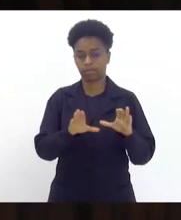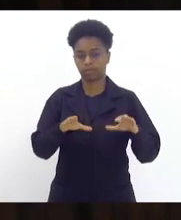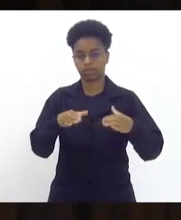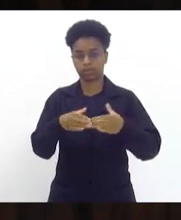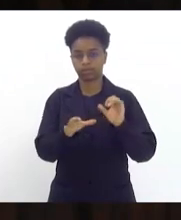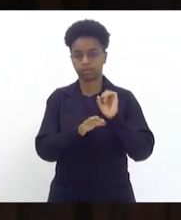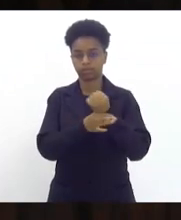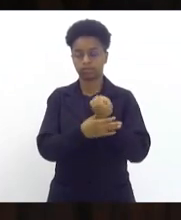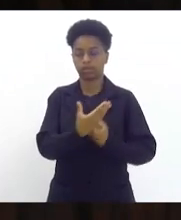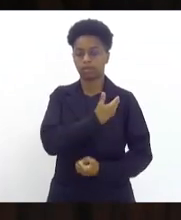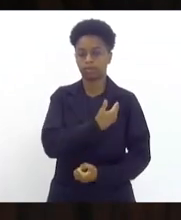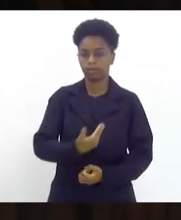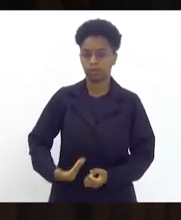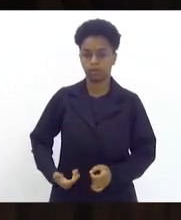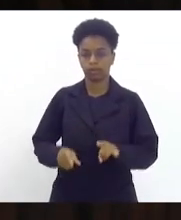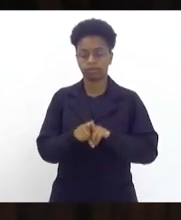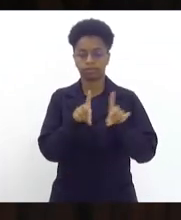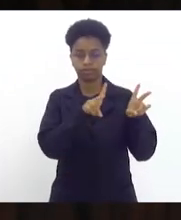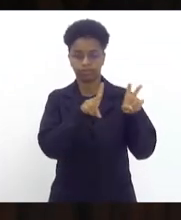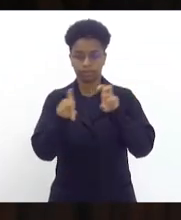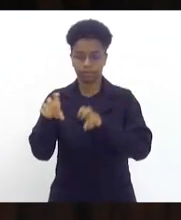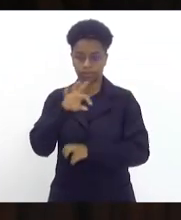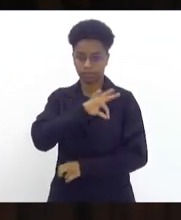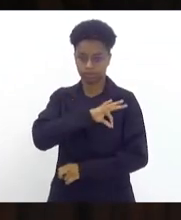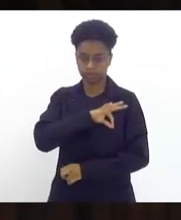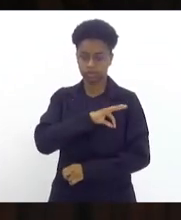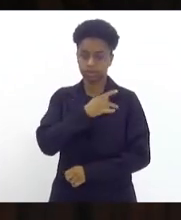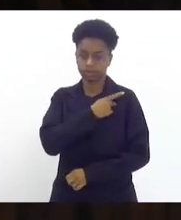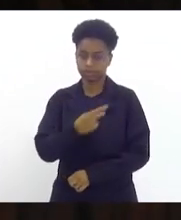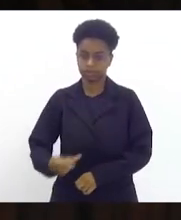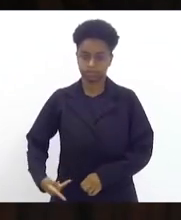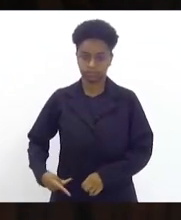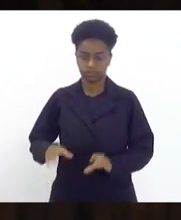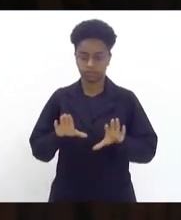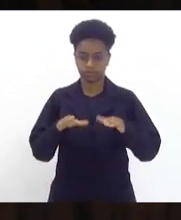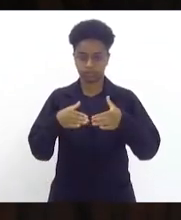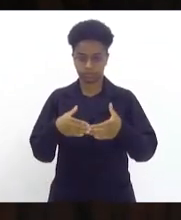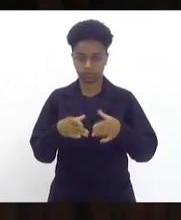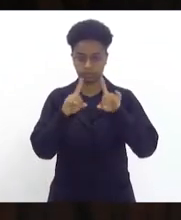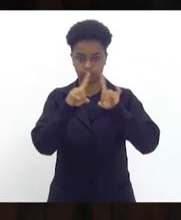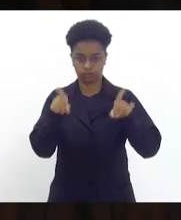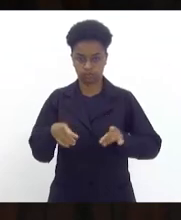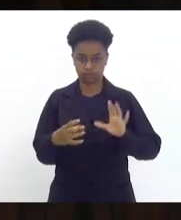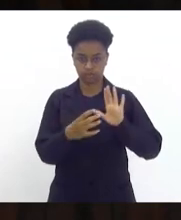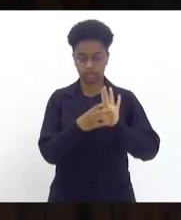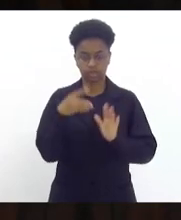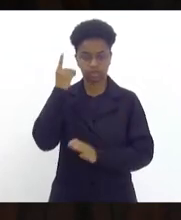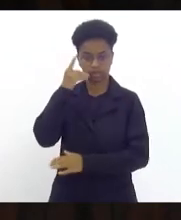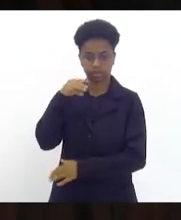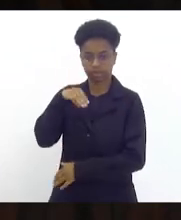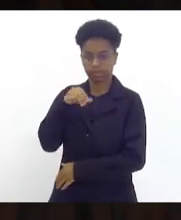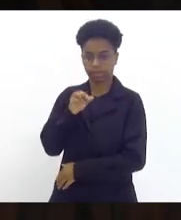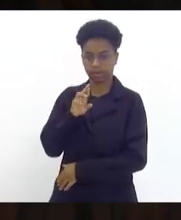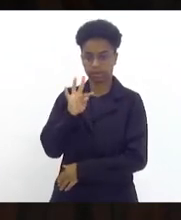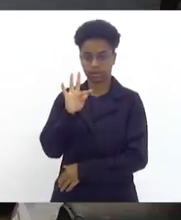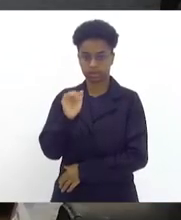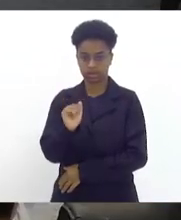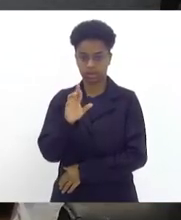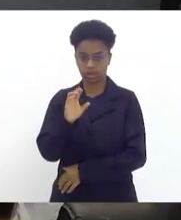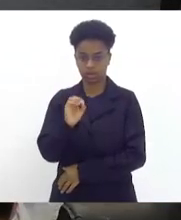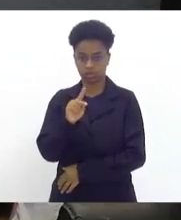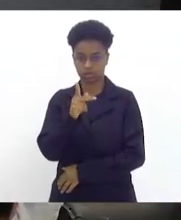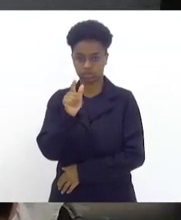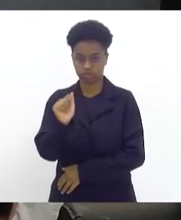comissão de segurança pública e assuntos de polícia presidente da Comissão de servidores deputado estadual Marta Rocha